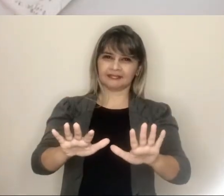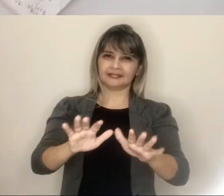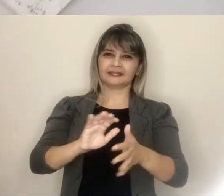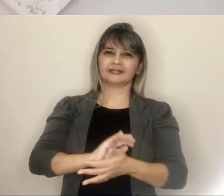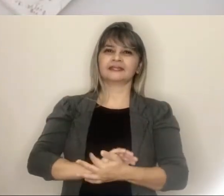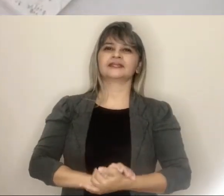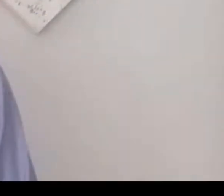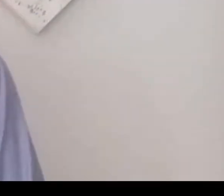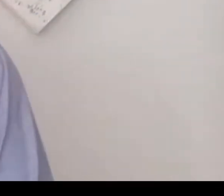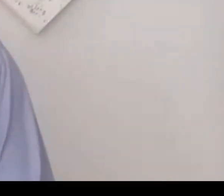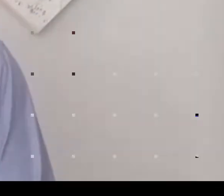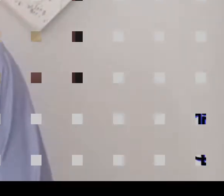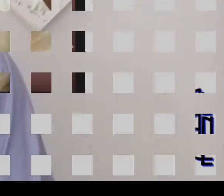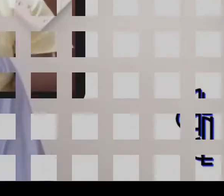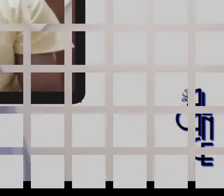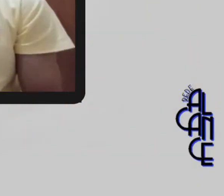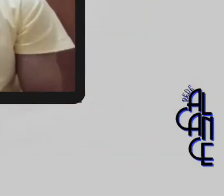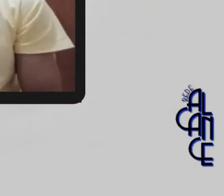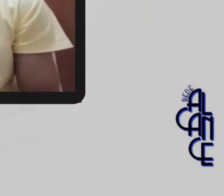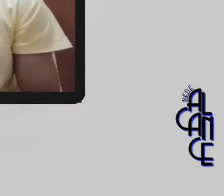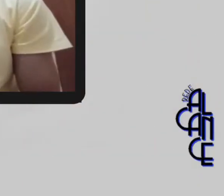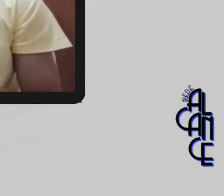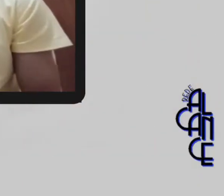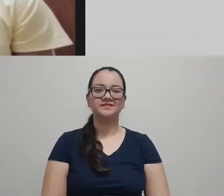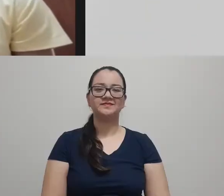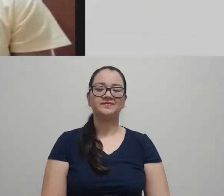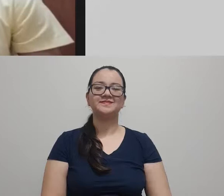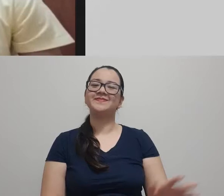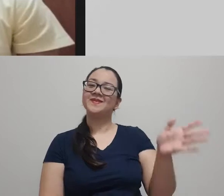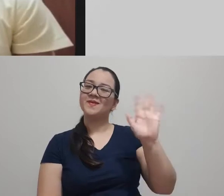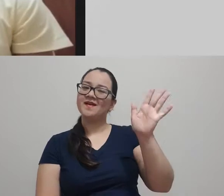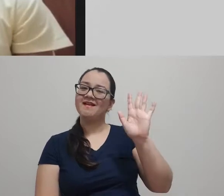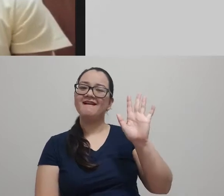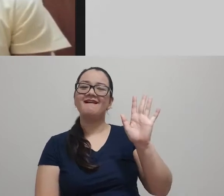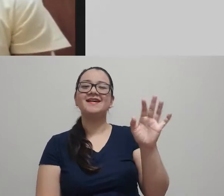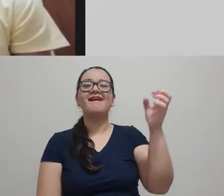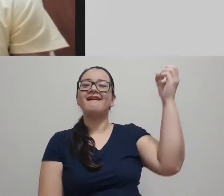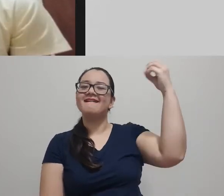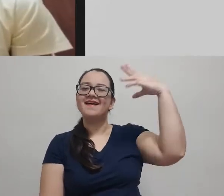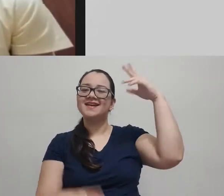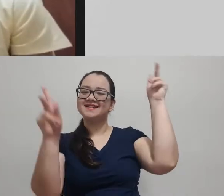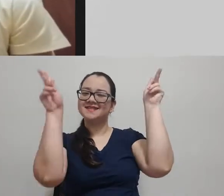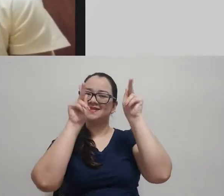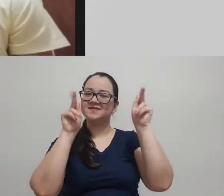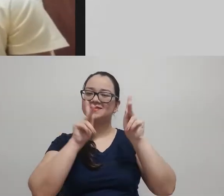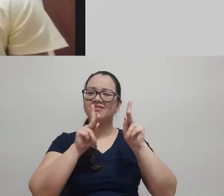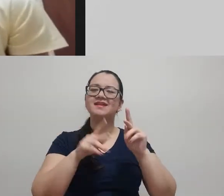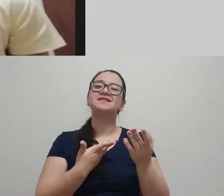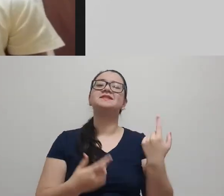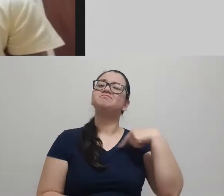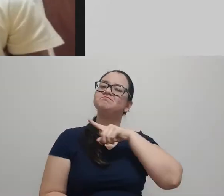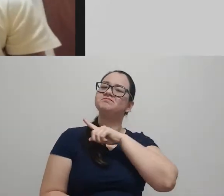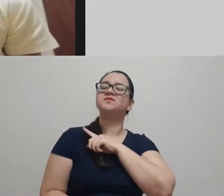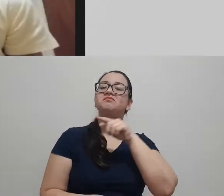Cristo te abençoe. Olá, igreja, graça e paz. Estamos aqui para dizer que estamos com muita